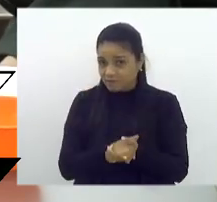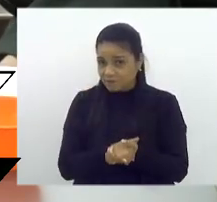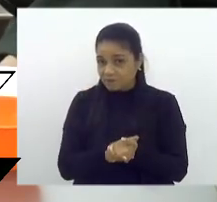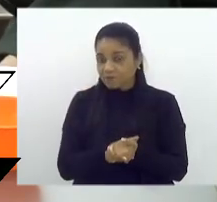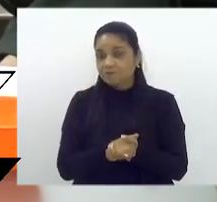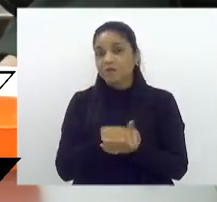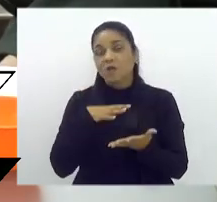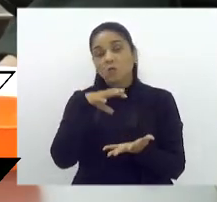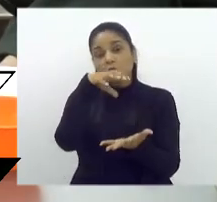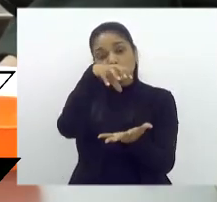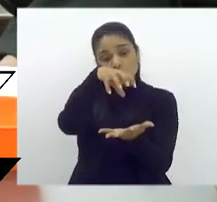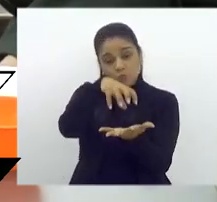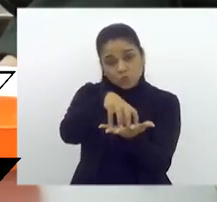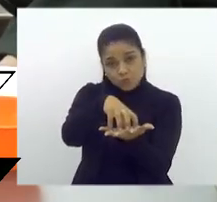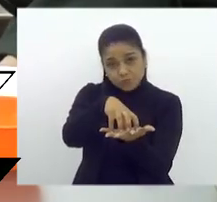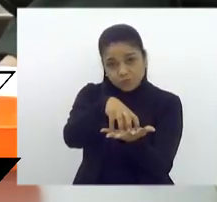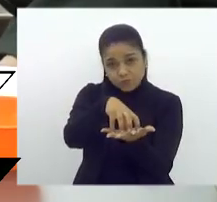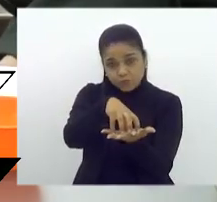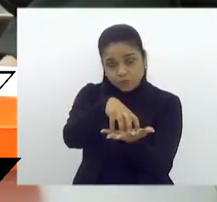um centro, né,